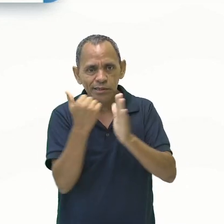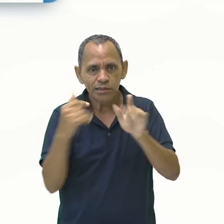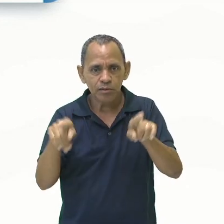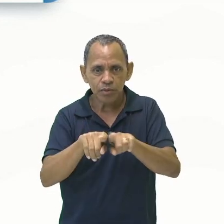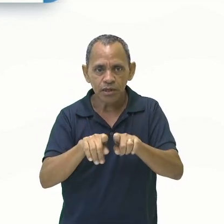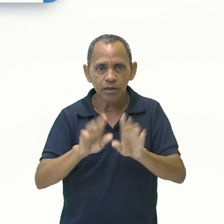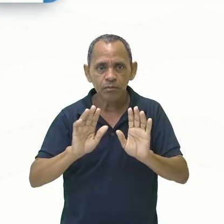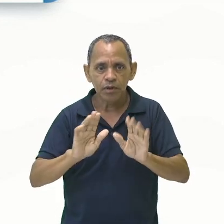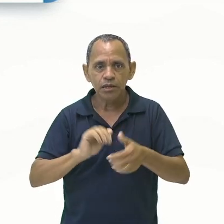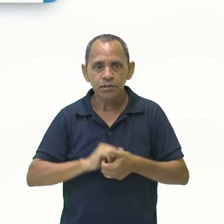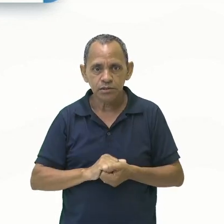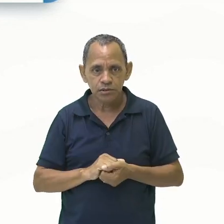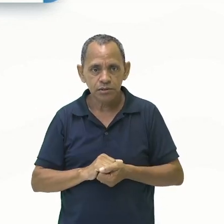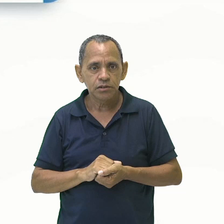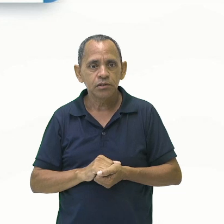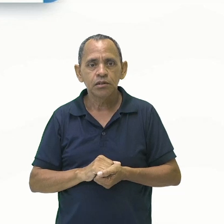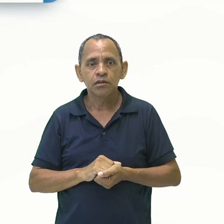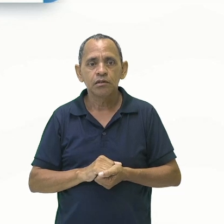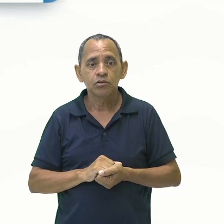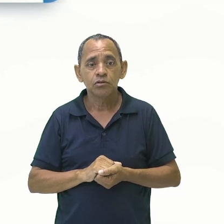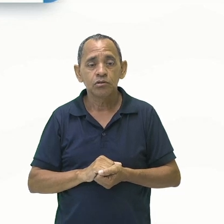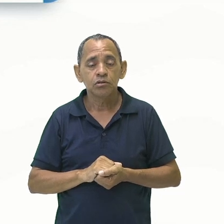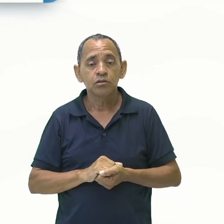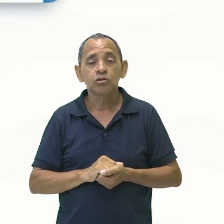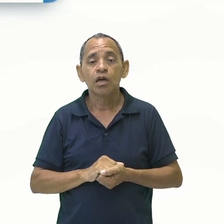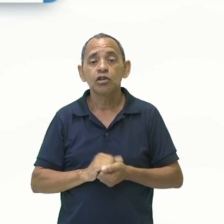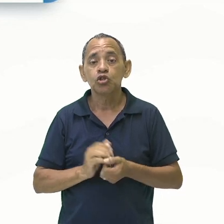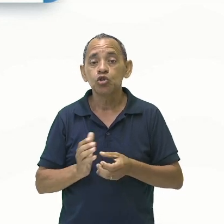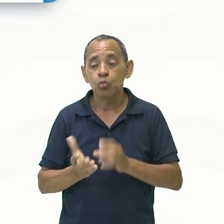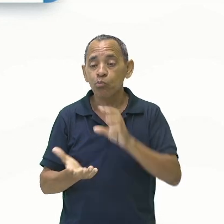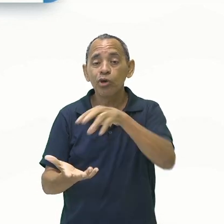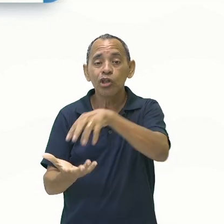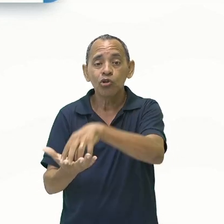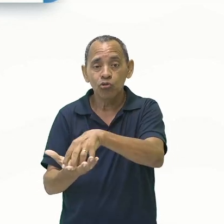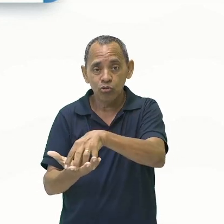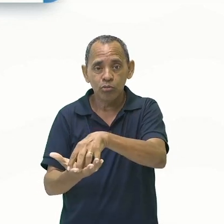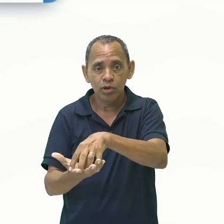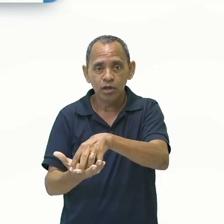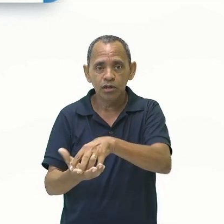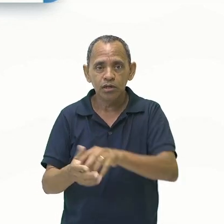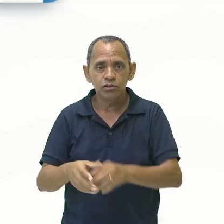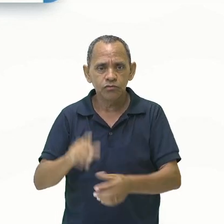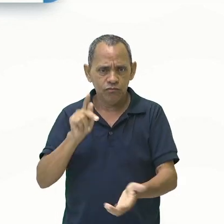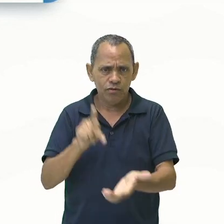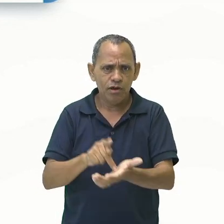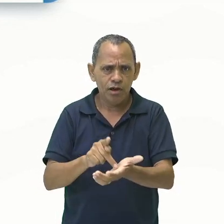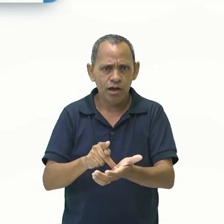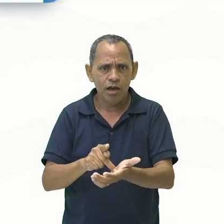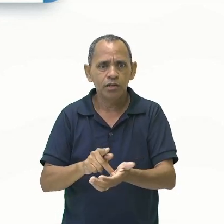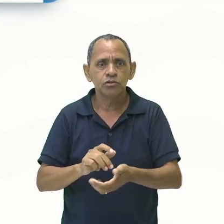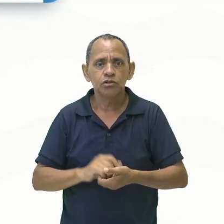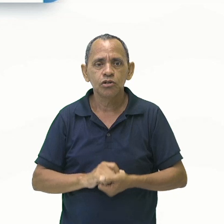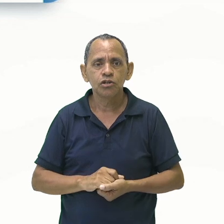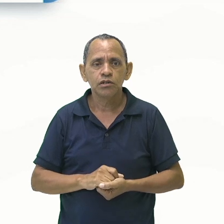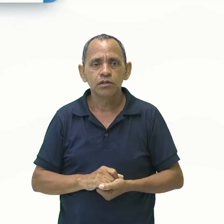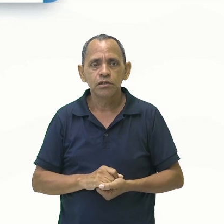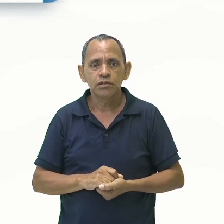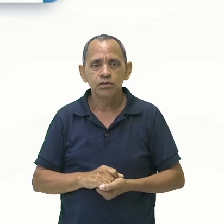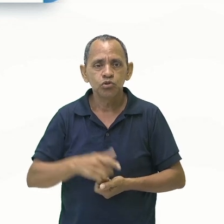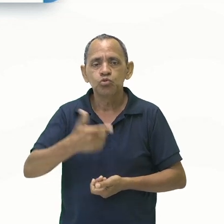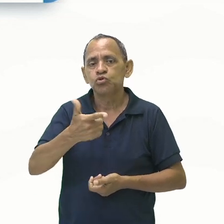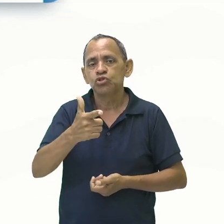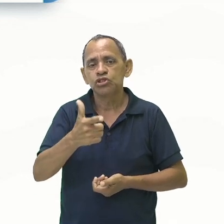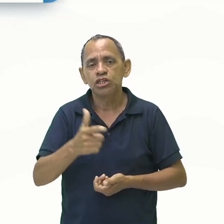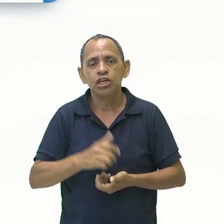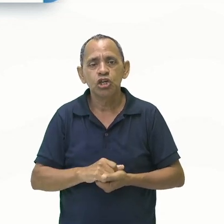uma agência, por exemplo, certo? Isso é uma coisa, inclusive, que eles estão pensando em mudar. A sede mundial do PNUMA fica em Nairobi, que é uma